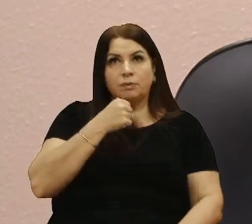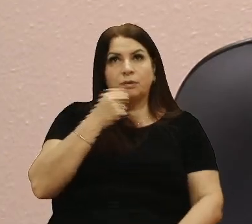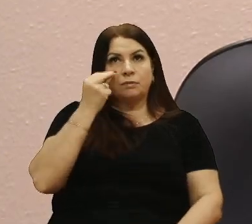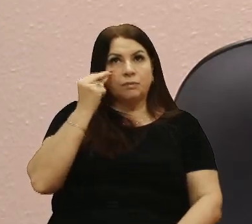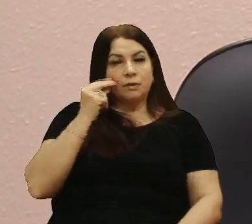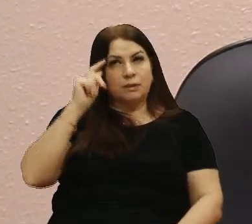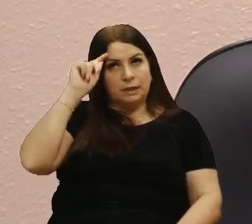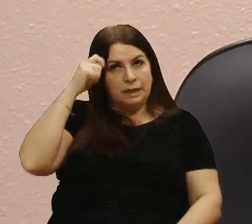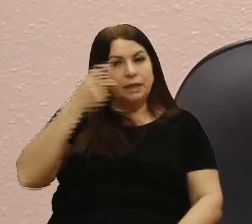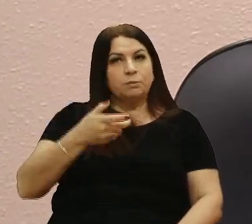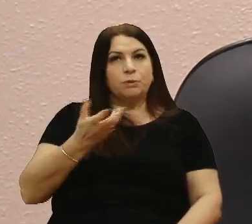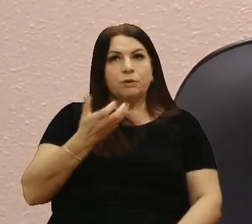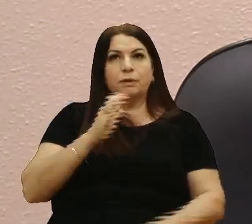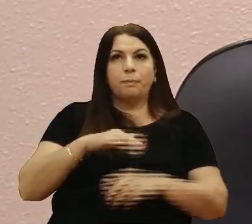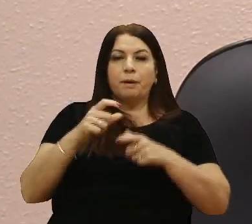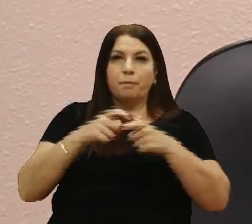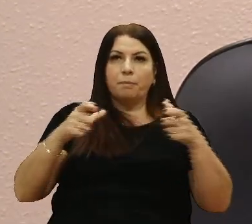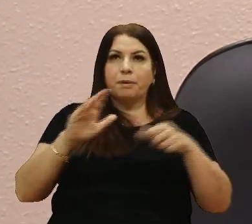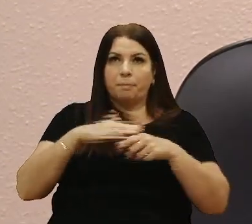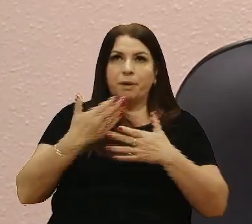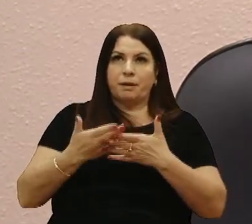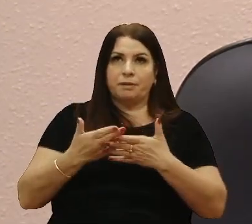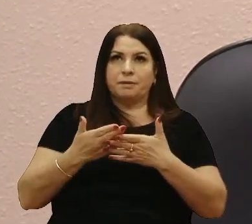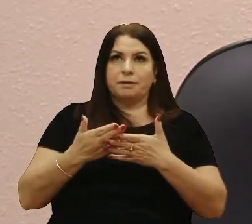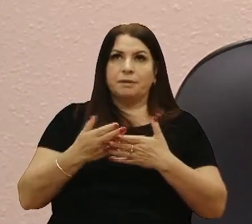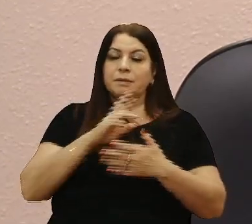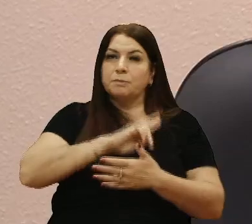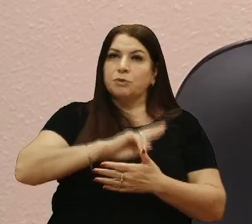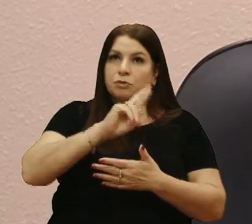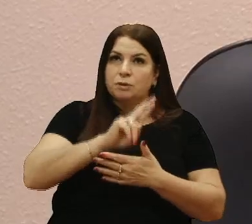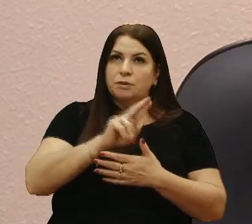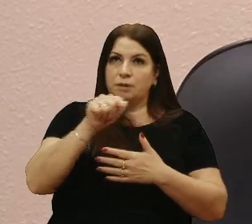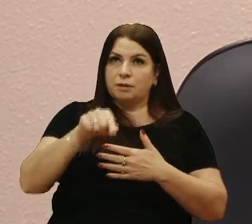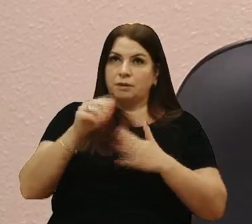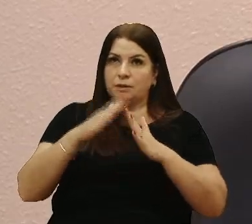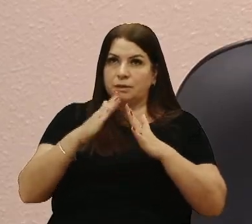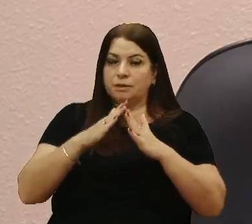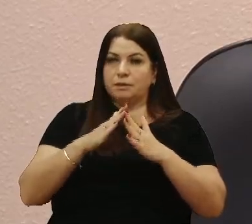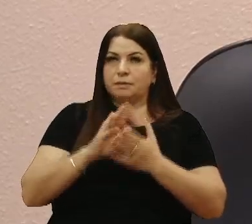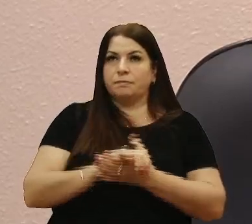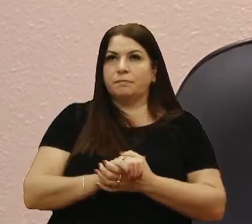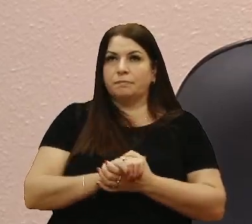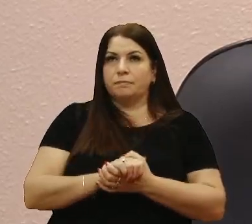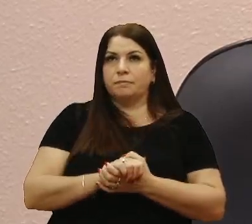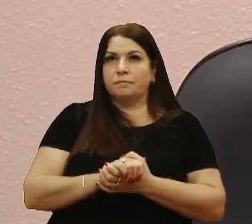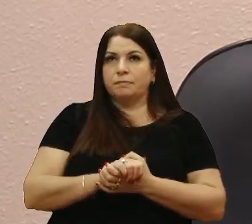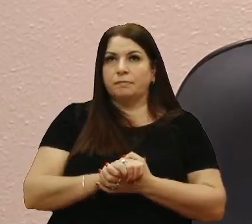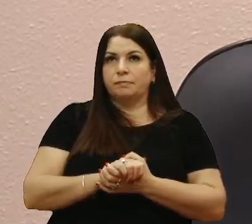que são negros e queremos que aumente cada vez mais essa representatividade aqui na nossa casa.